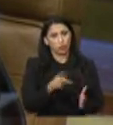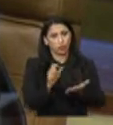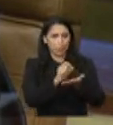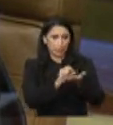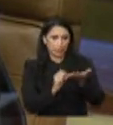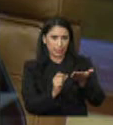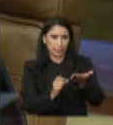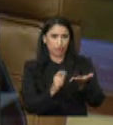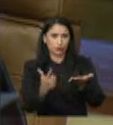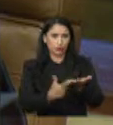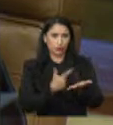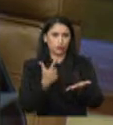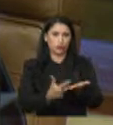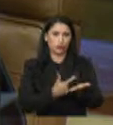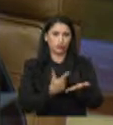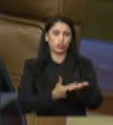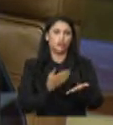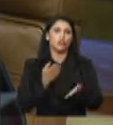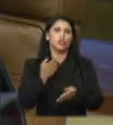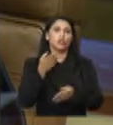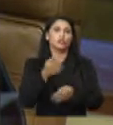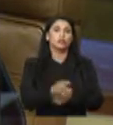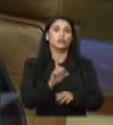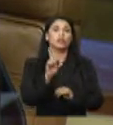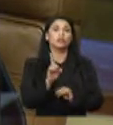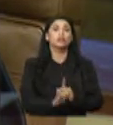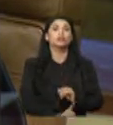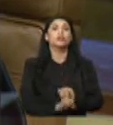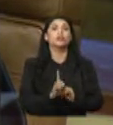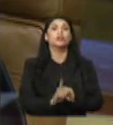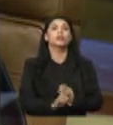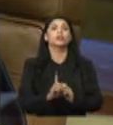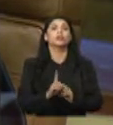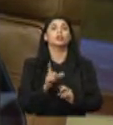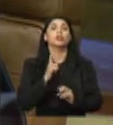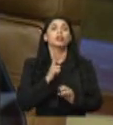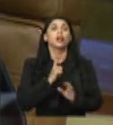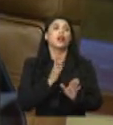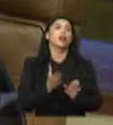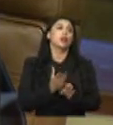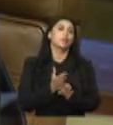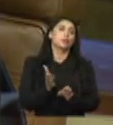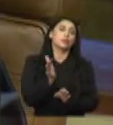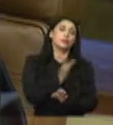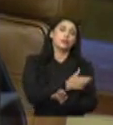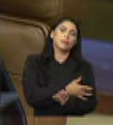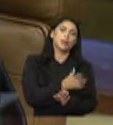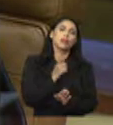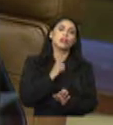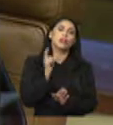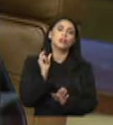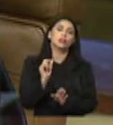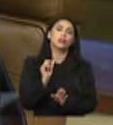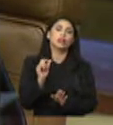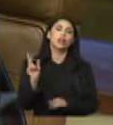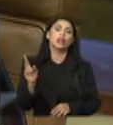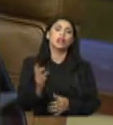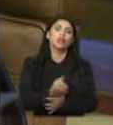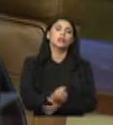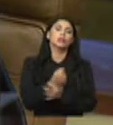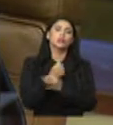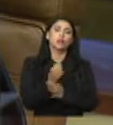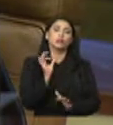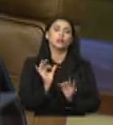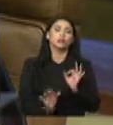na sua obra introdução estudo direito que a doutrina da irretroatividade serve ao valor da